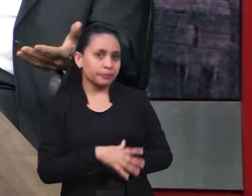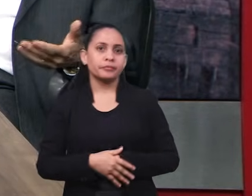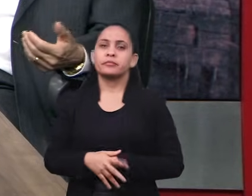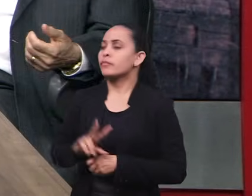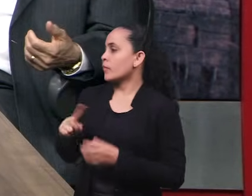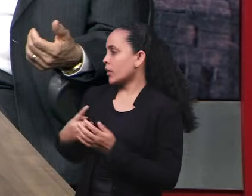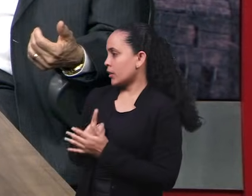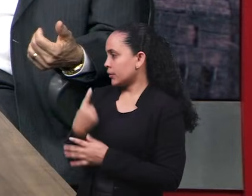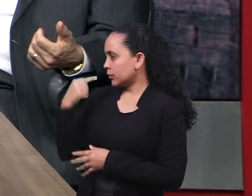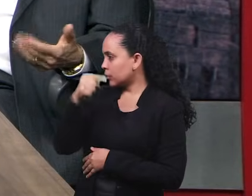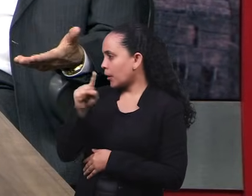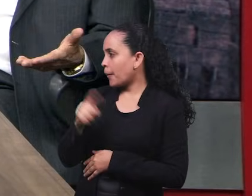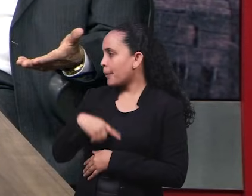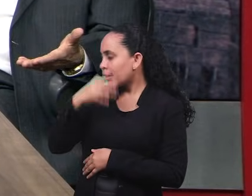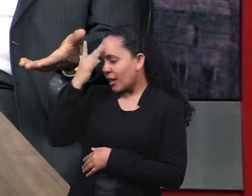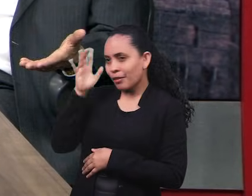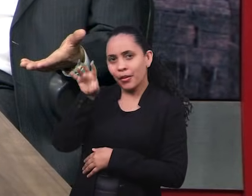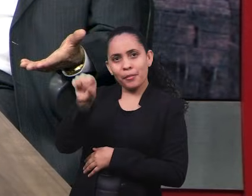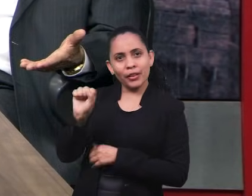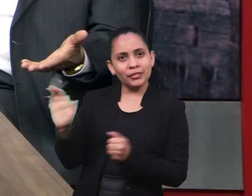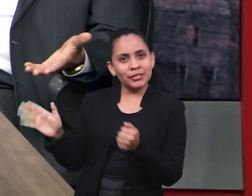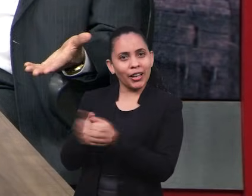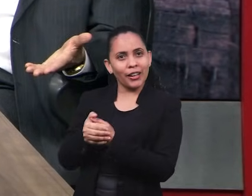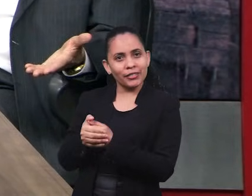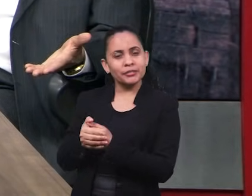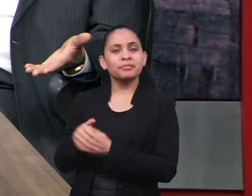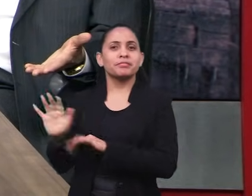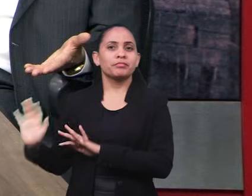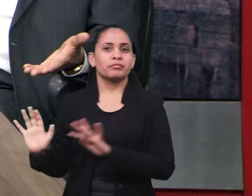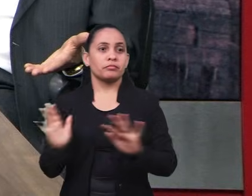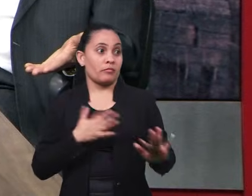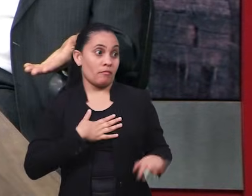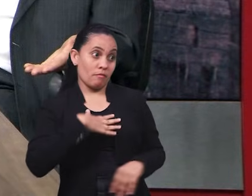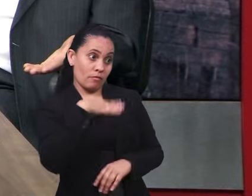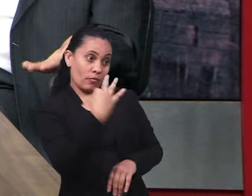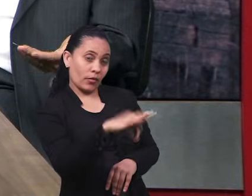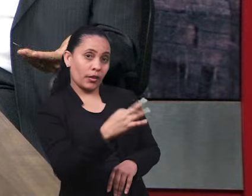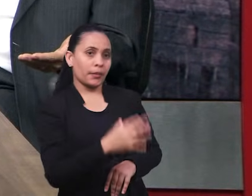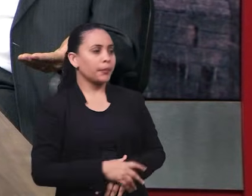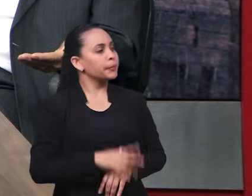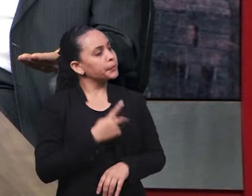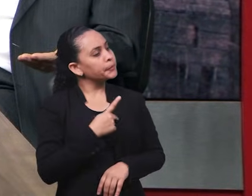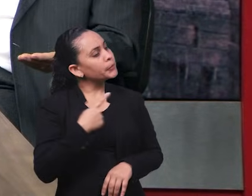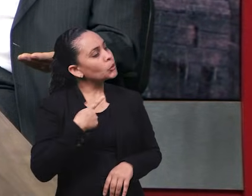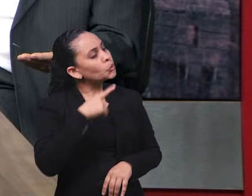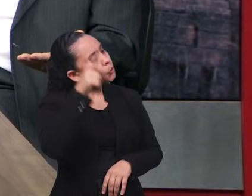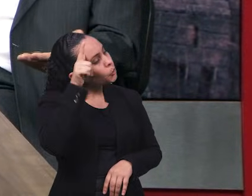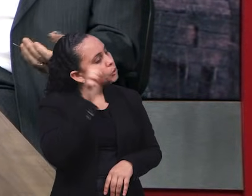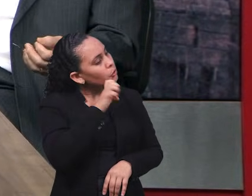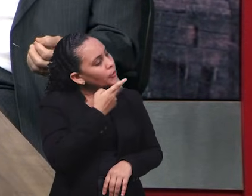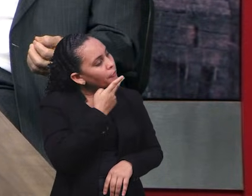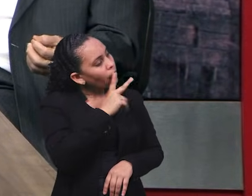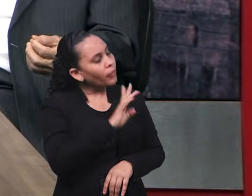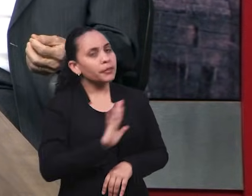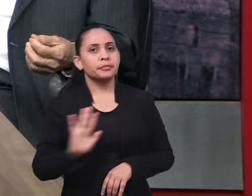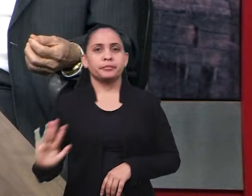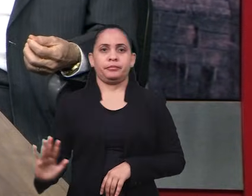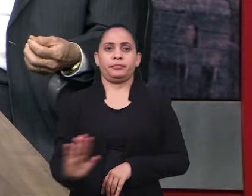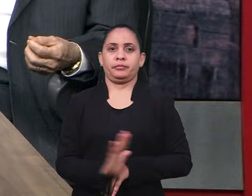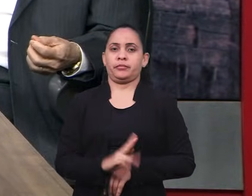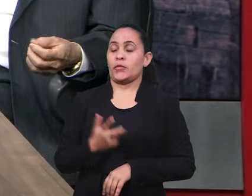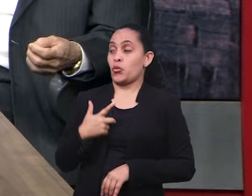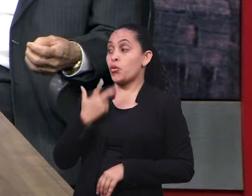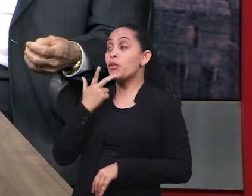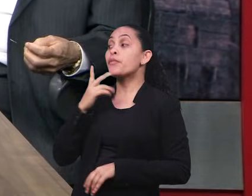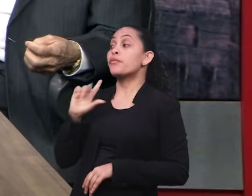Foi isso mesmo. Até que ele achou que estava sendo sequestrado, né? Exatamente, exatamente. Pastor Diogênio quer fazer algum comentário? Não,